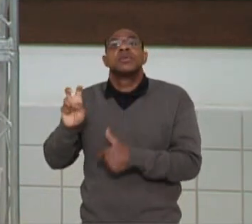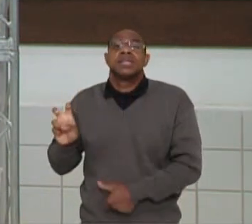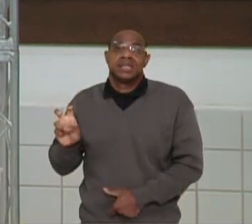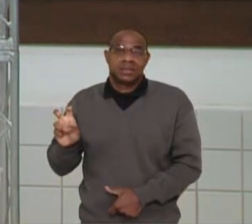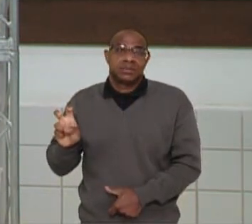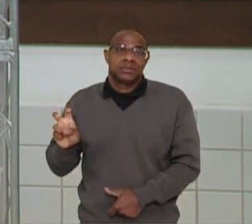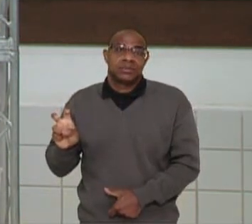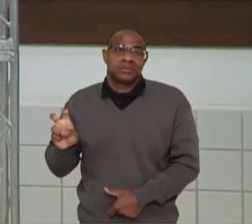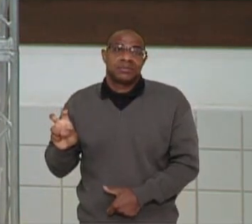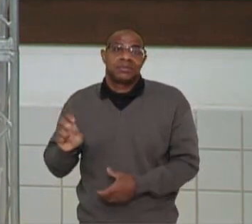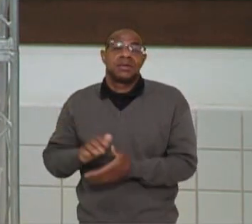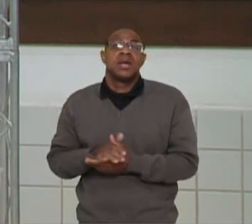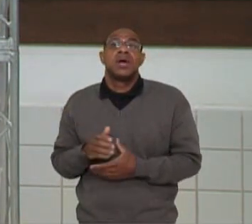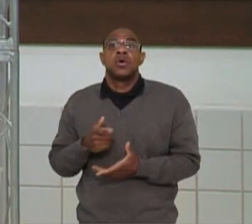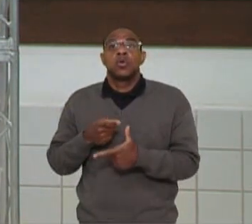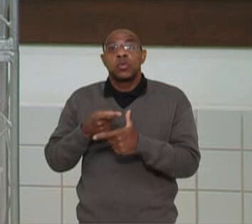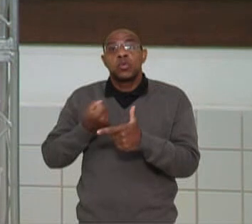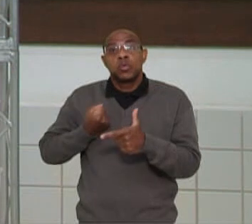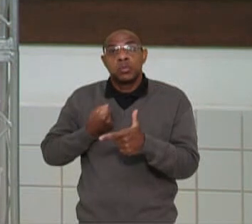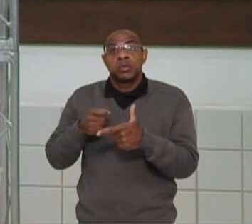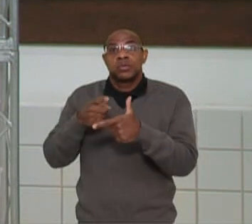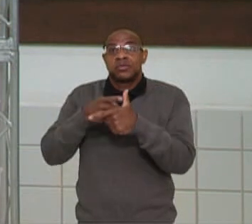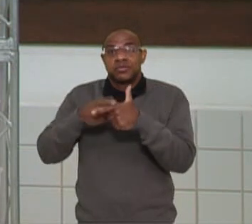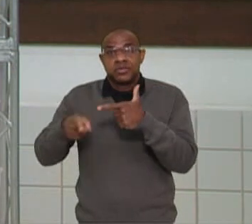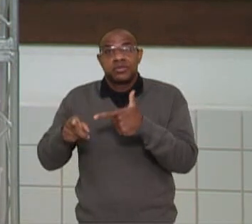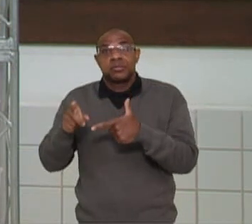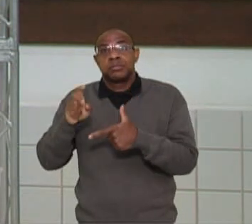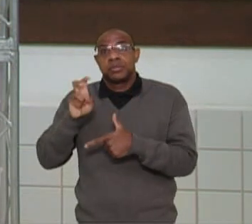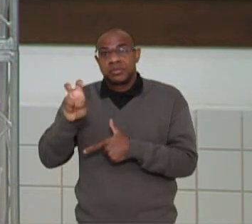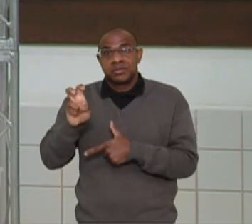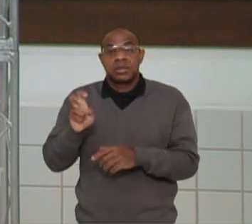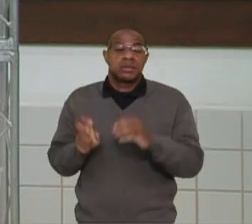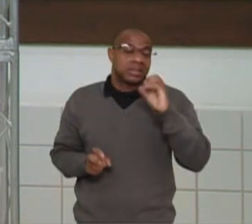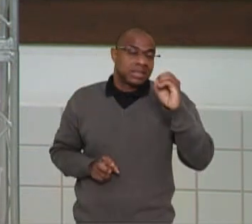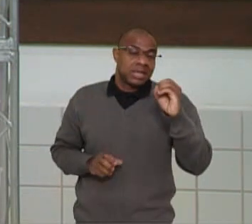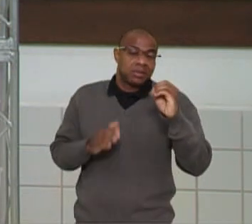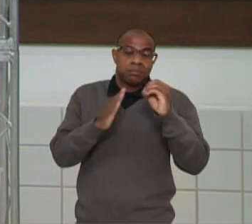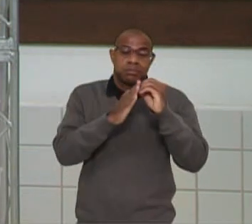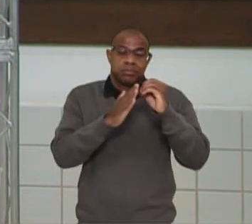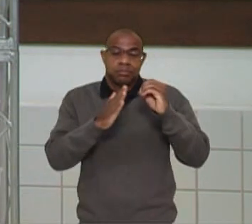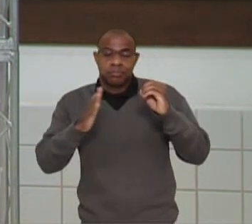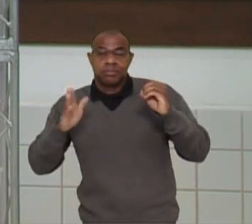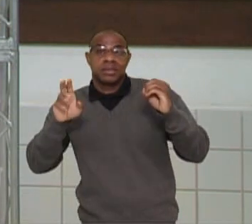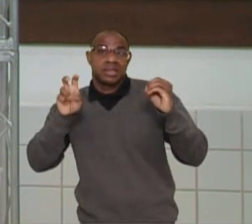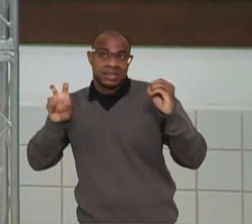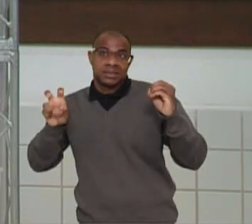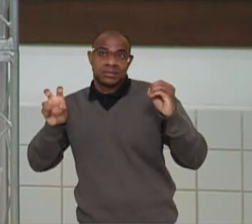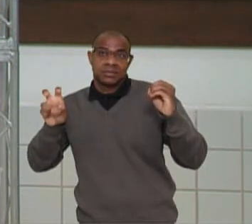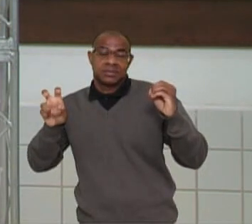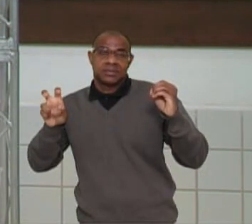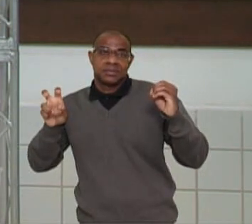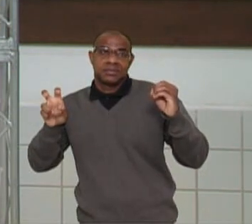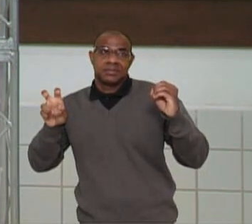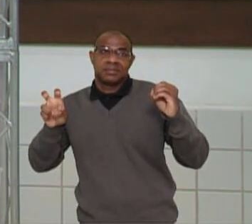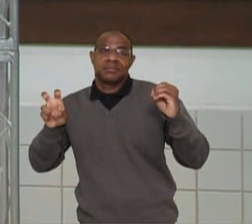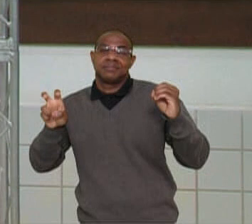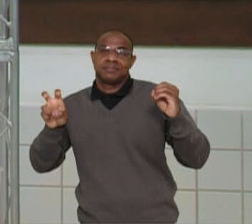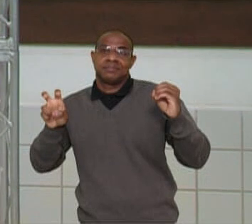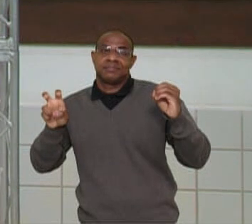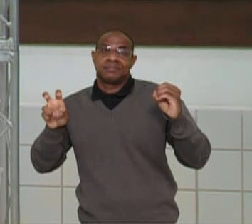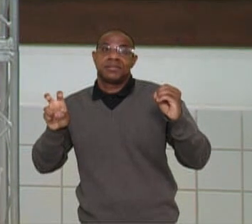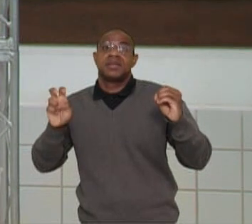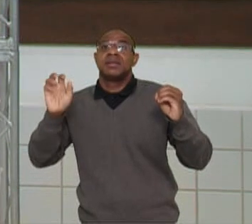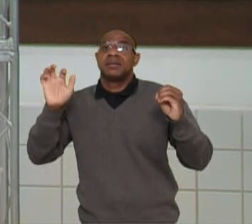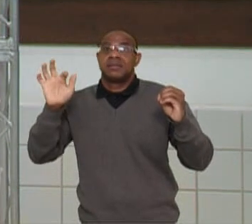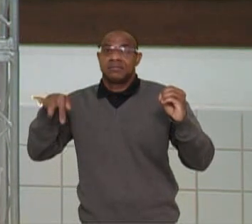que ele termina em 0 ou em 5. Existem números ali que terminam em 0? Não. A única opção disponível é